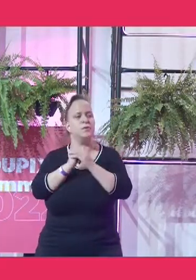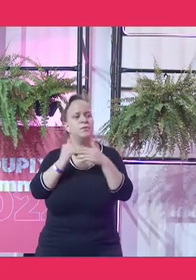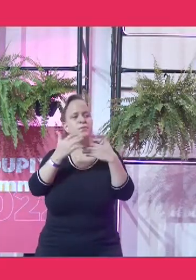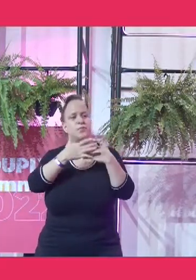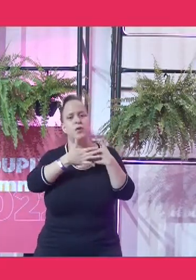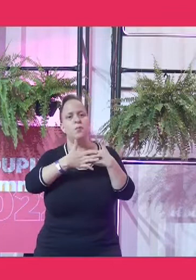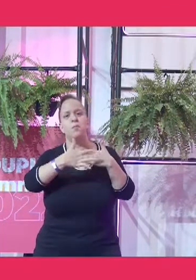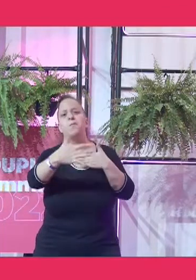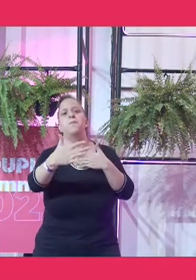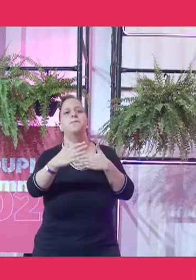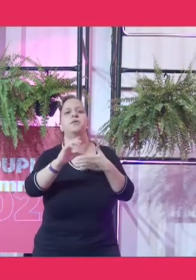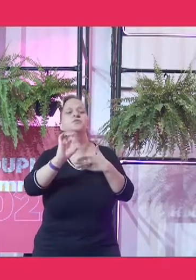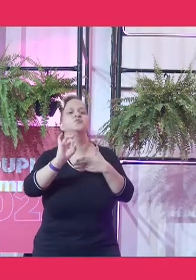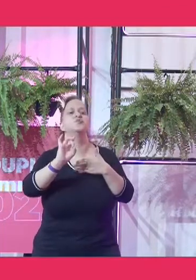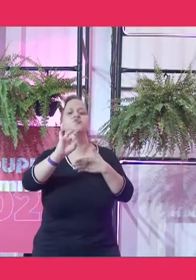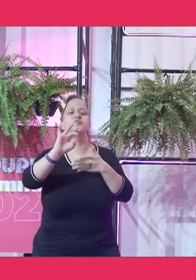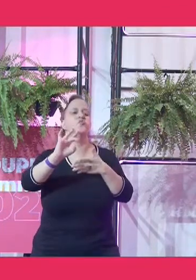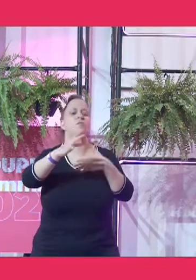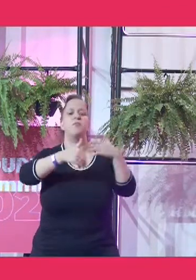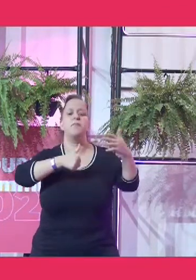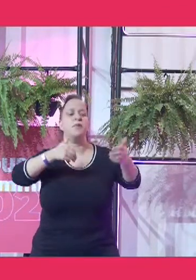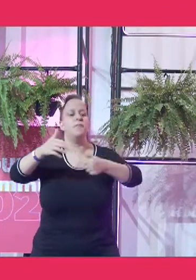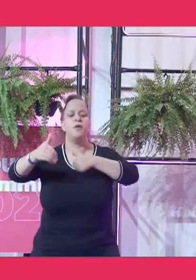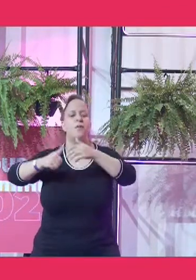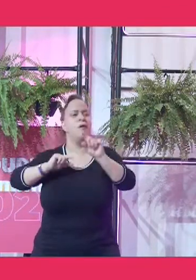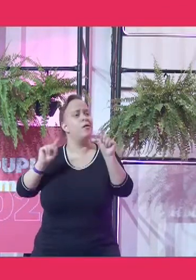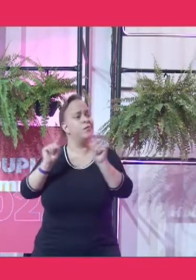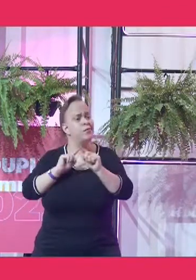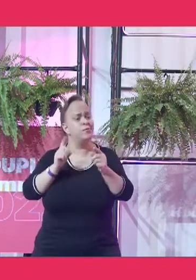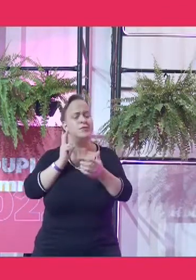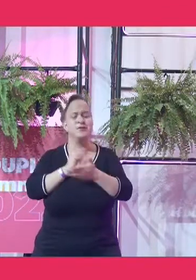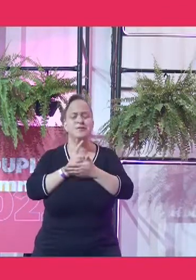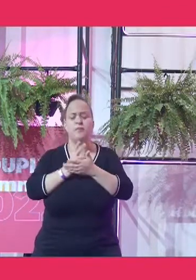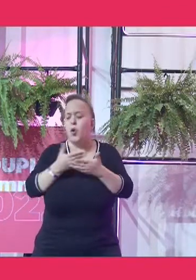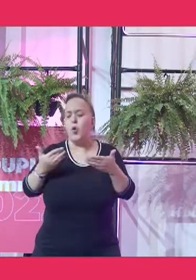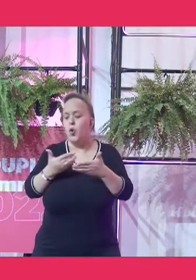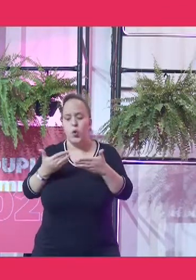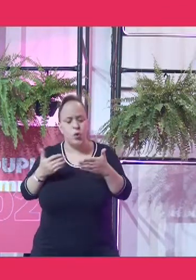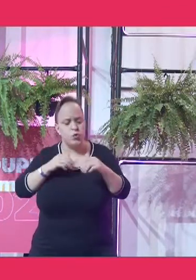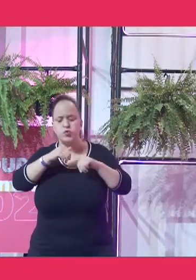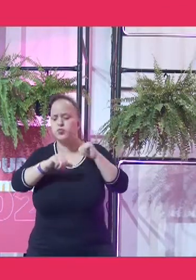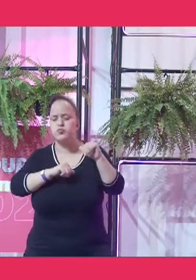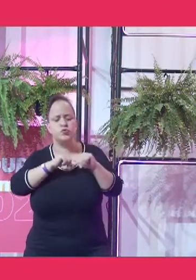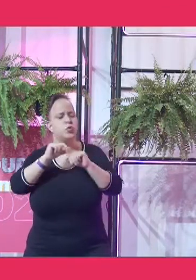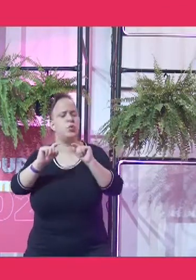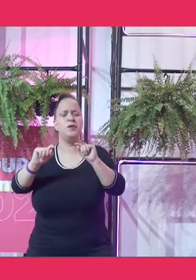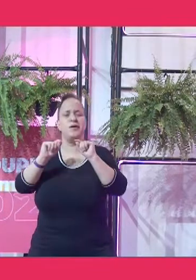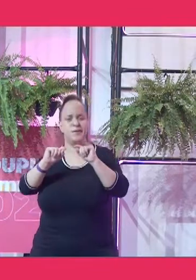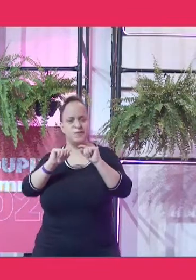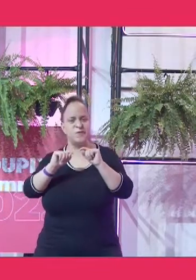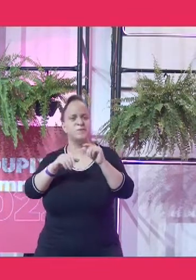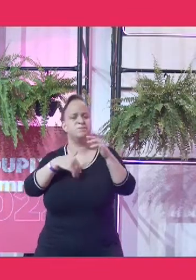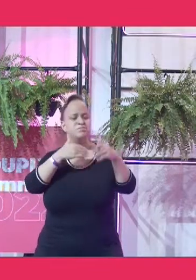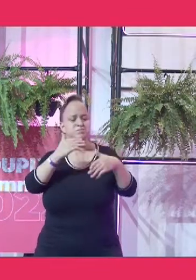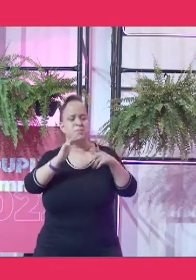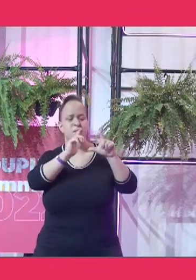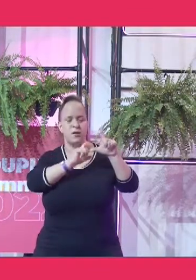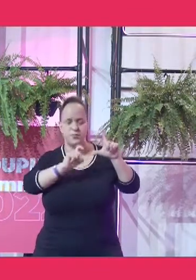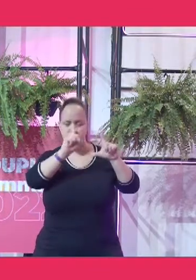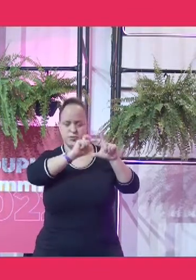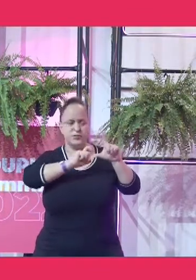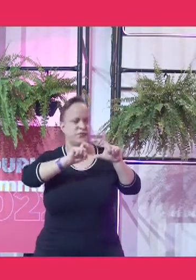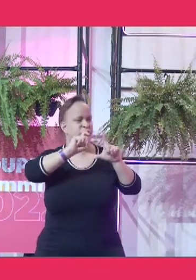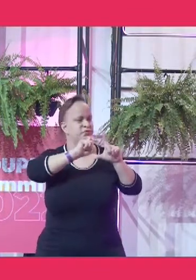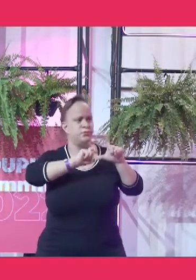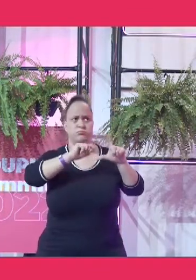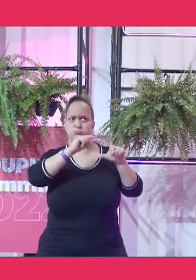colher os frutos. Não, é o tempo inteiro um acordar, o que tem para hoje? O que mudou hoje? E aí as plataformas, elas são um